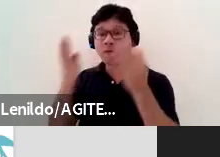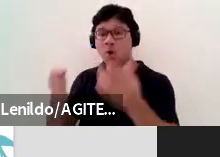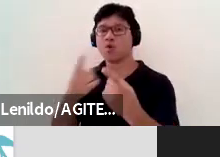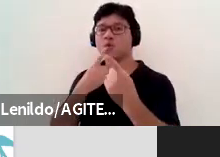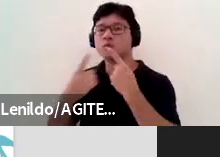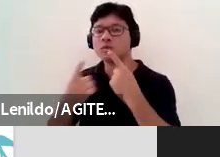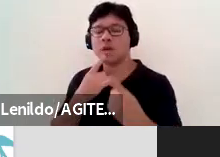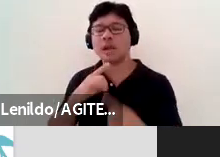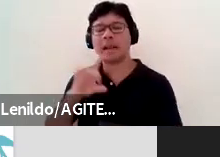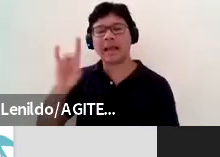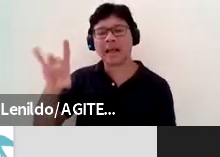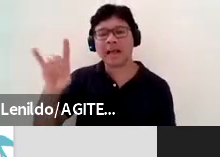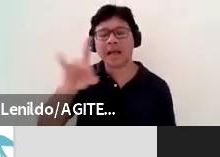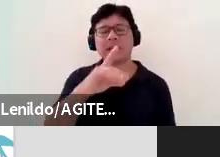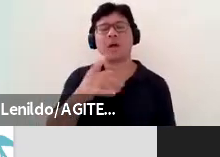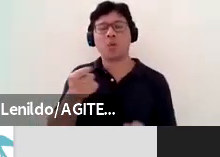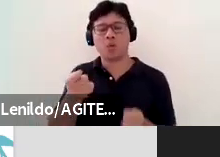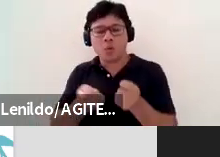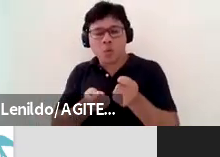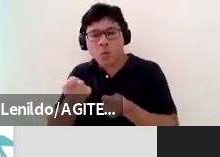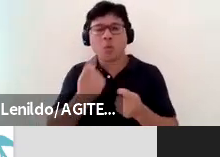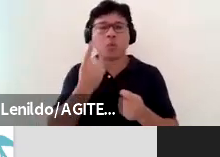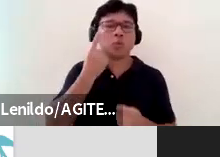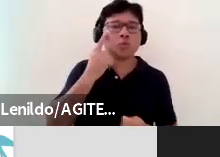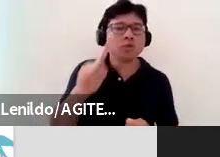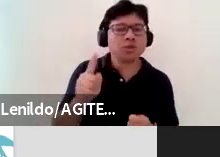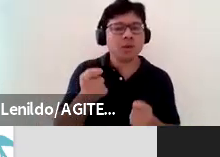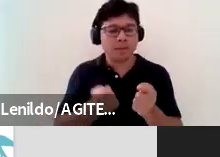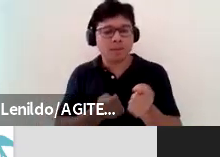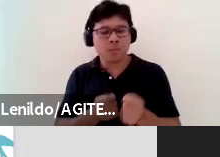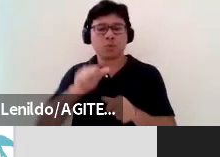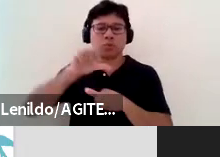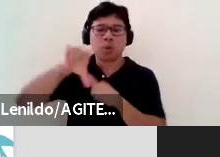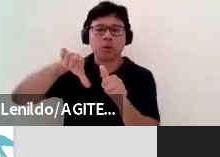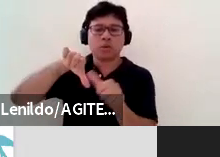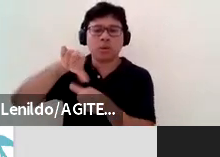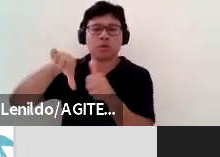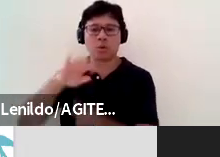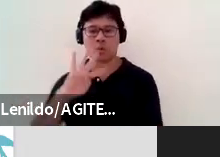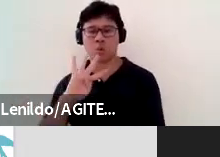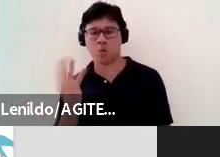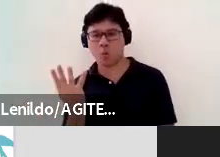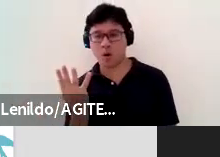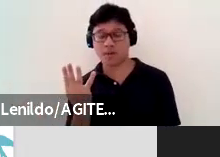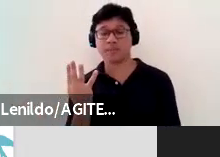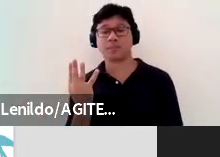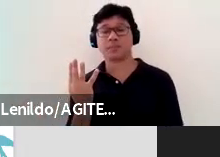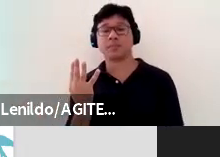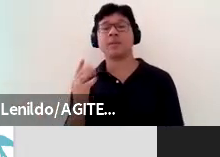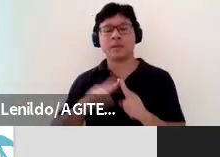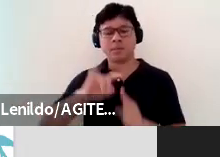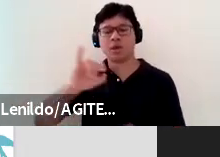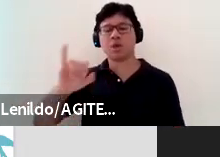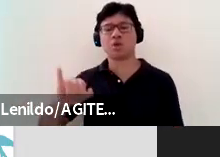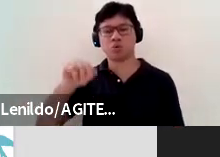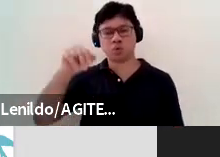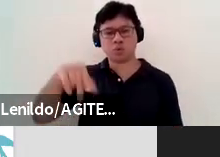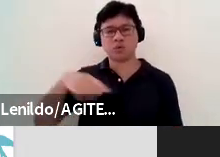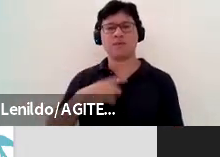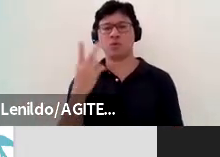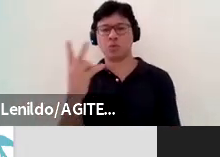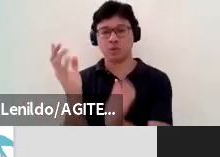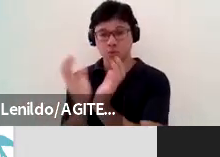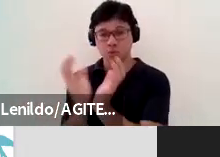uma de nós conduziu um dia da oficina. Em julho, e também em junho, a gente também teve duas turmas, tá?